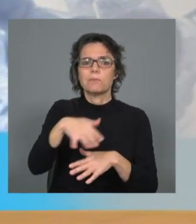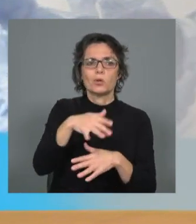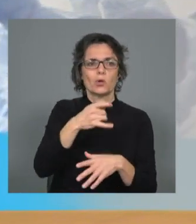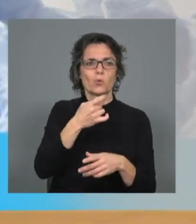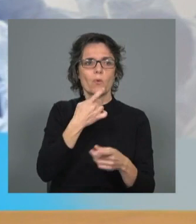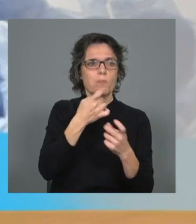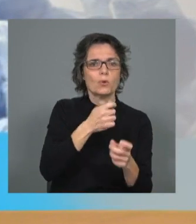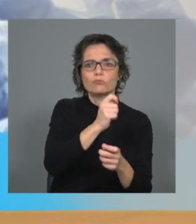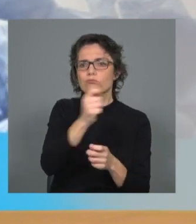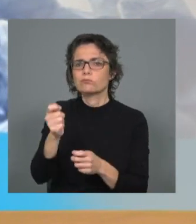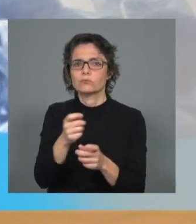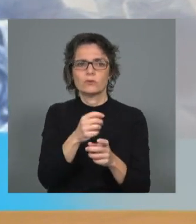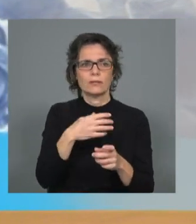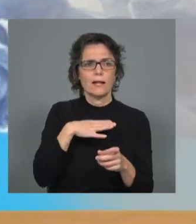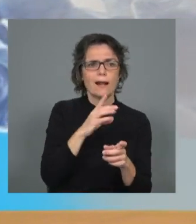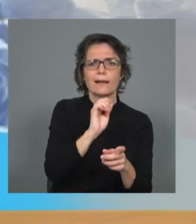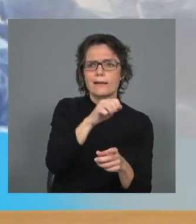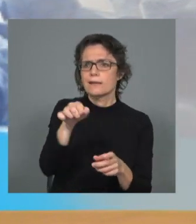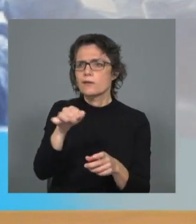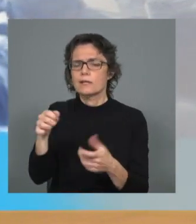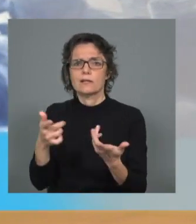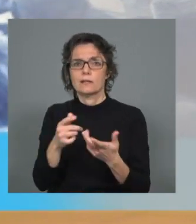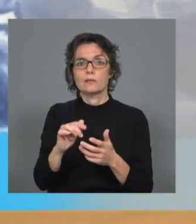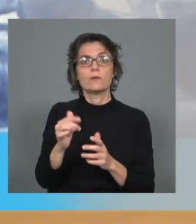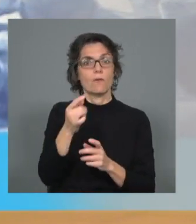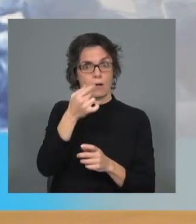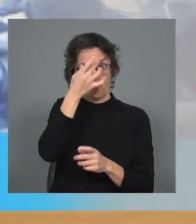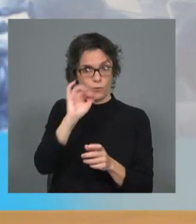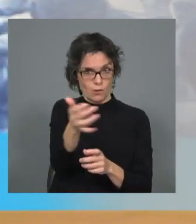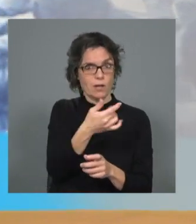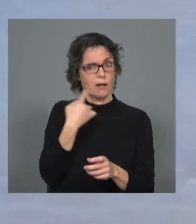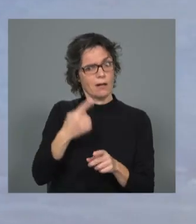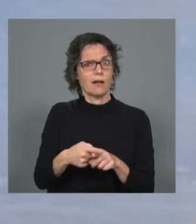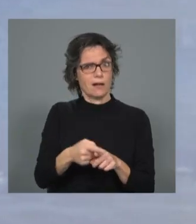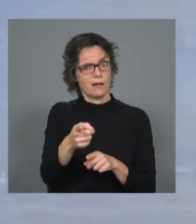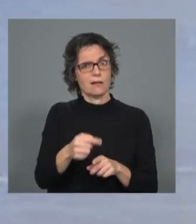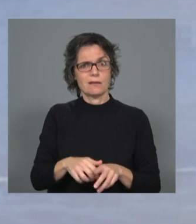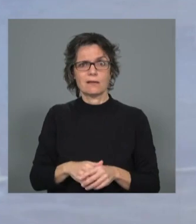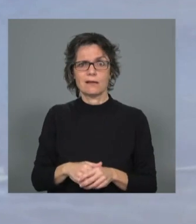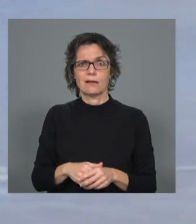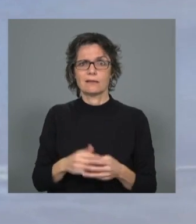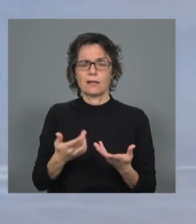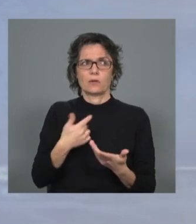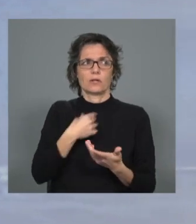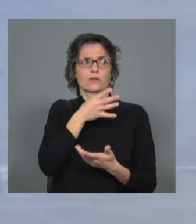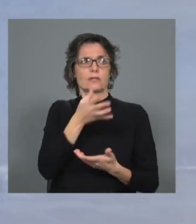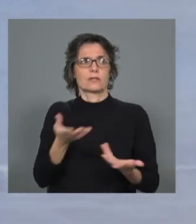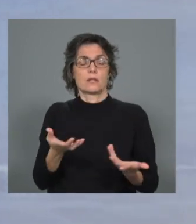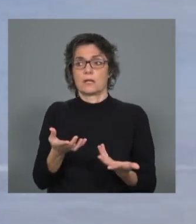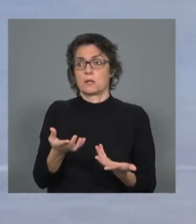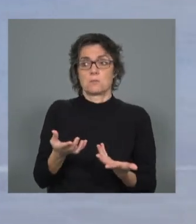ficar fora deste processo. Não lhe consigo dizer de forma generalizada se o sentimento é mais num sentido ou